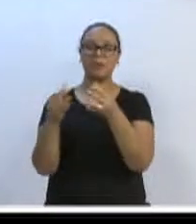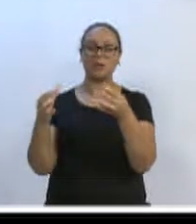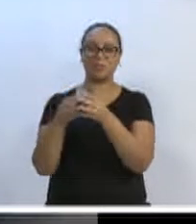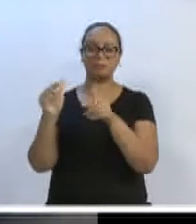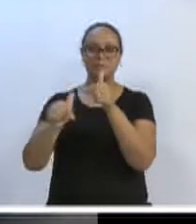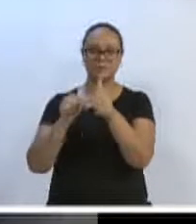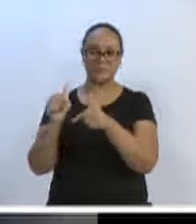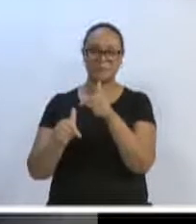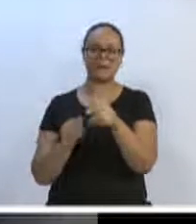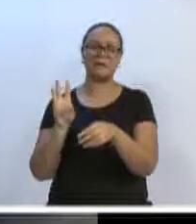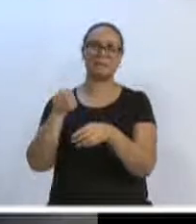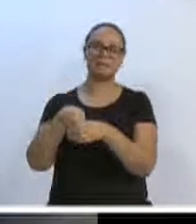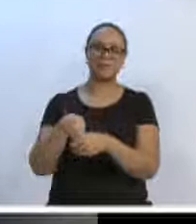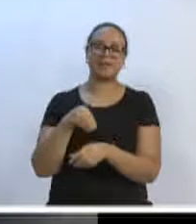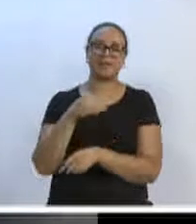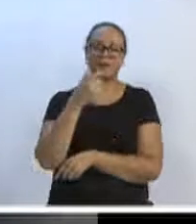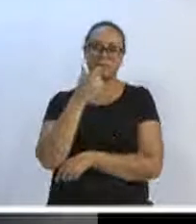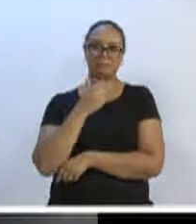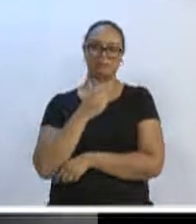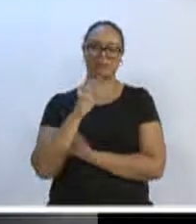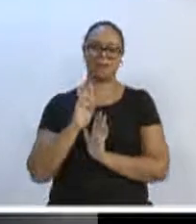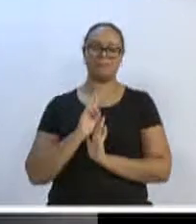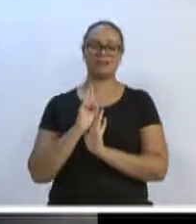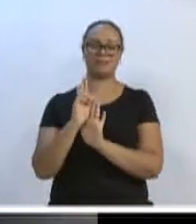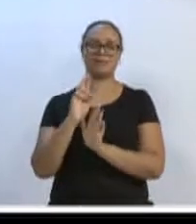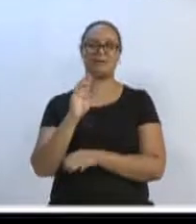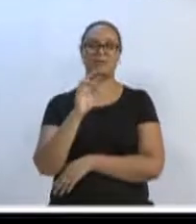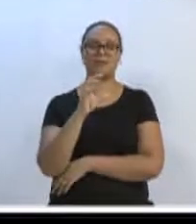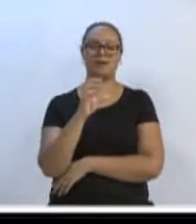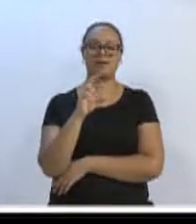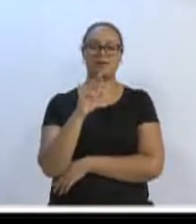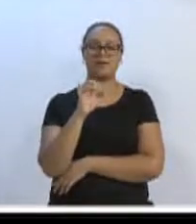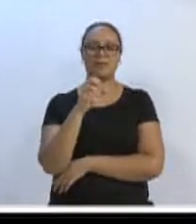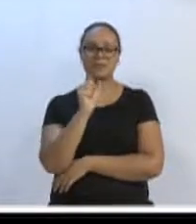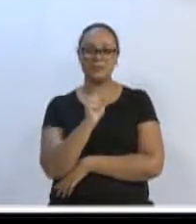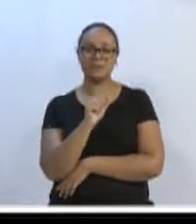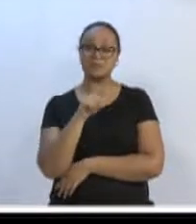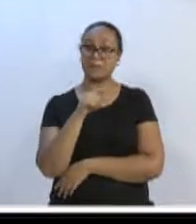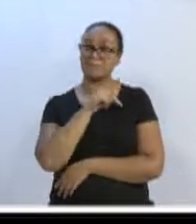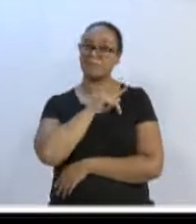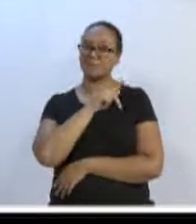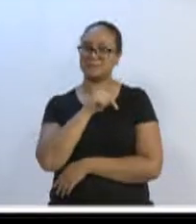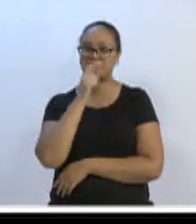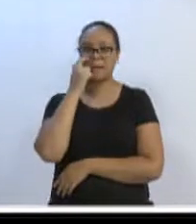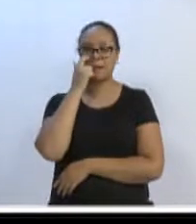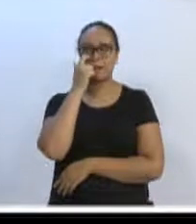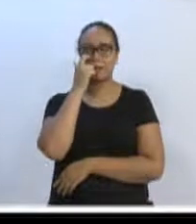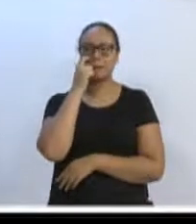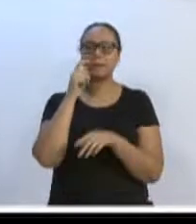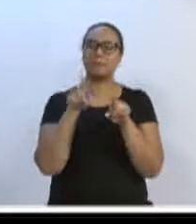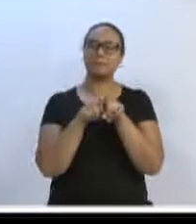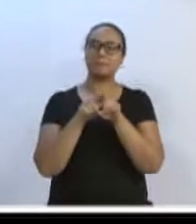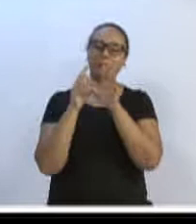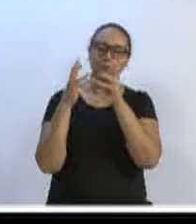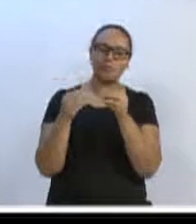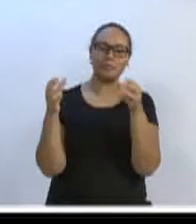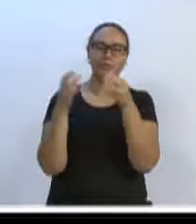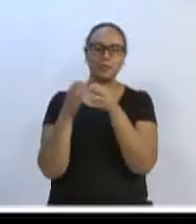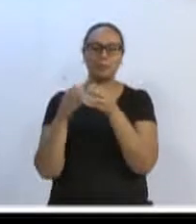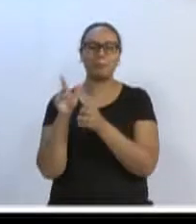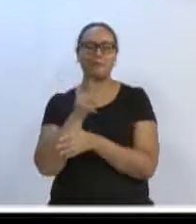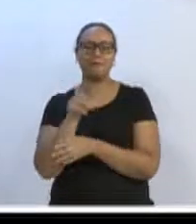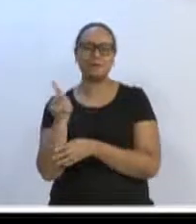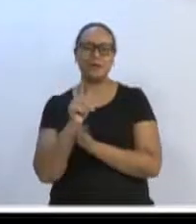da crise que é presidente mas também essa grande equipe de professores e talentosos apresentações que ontem a